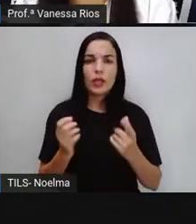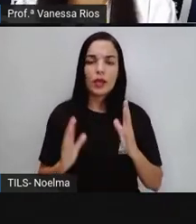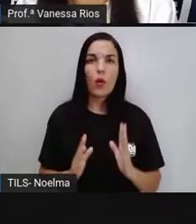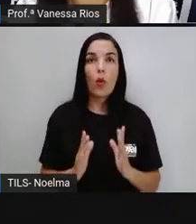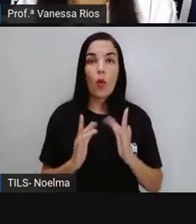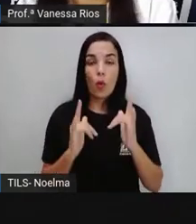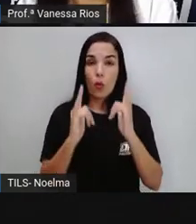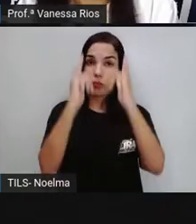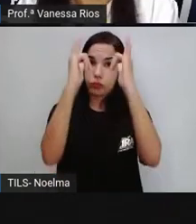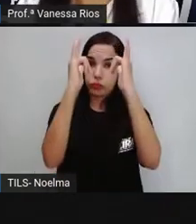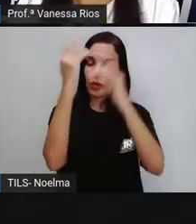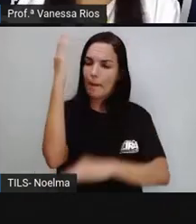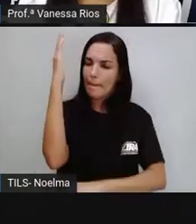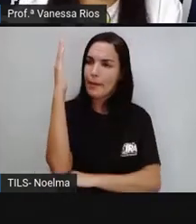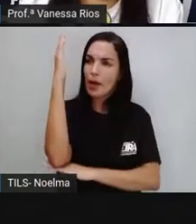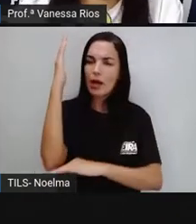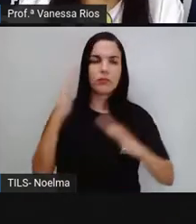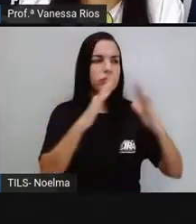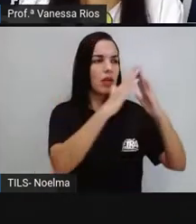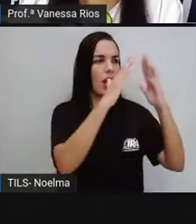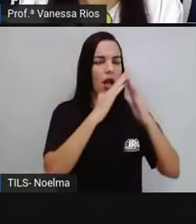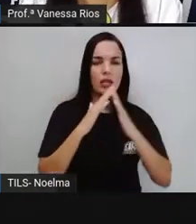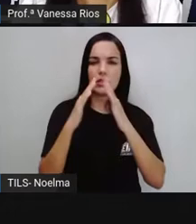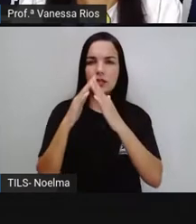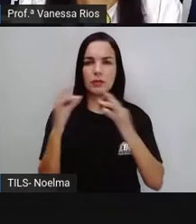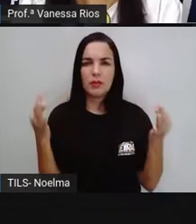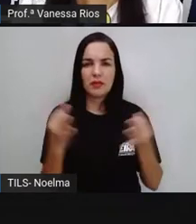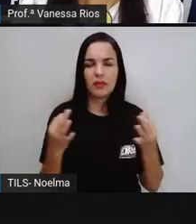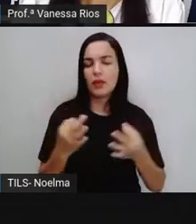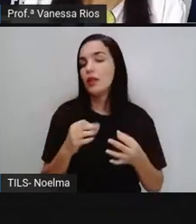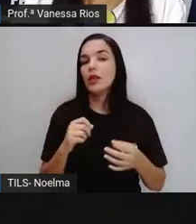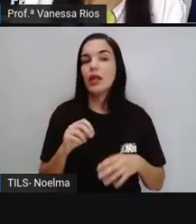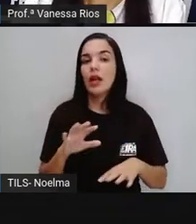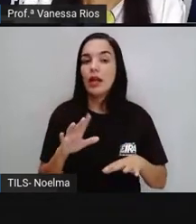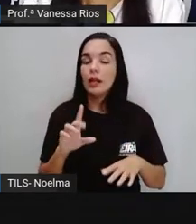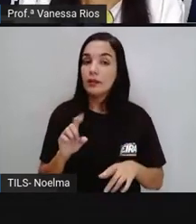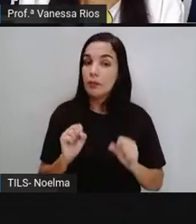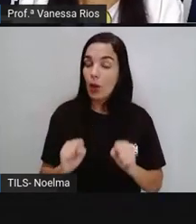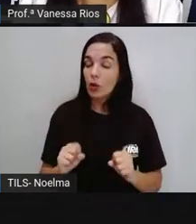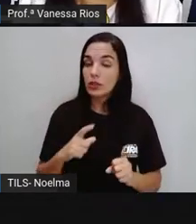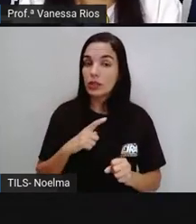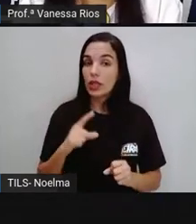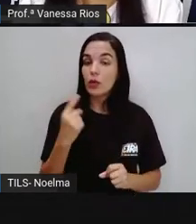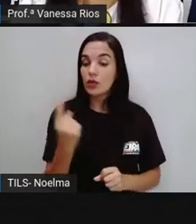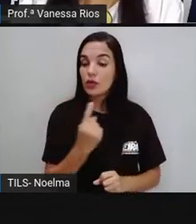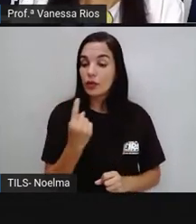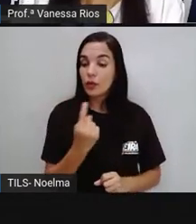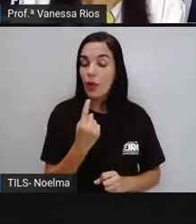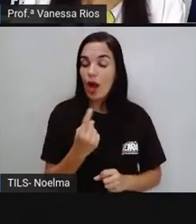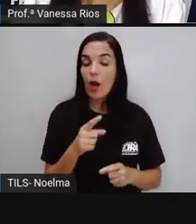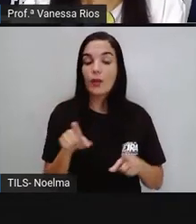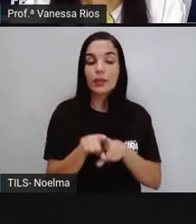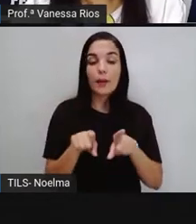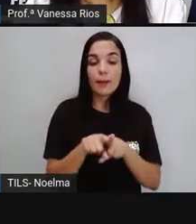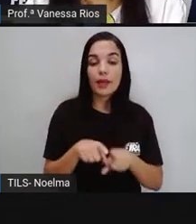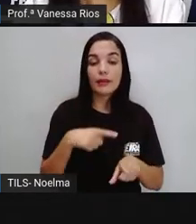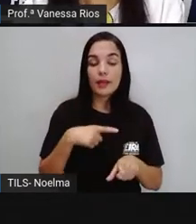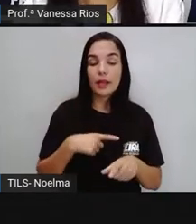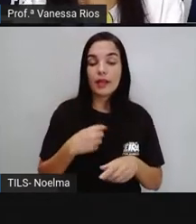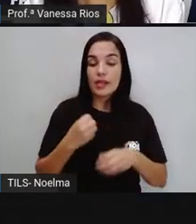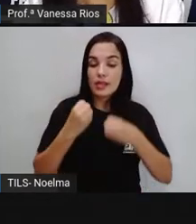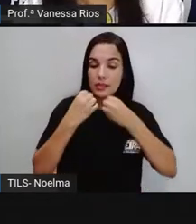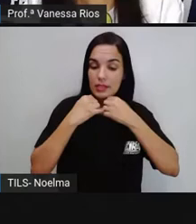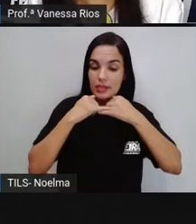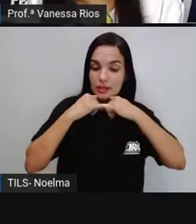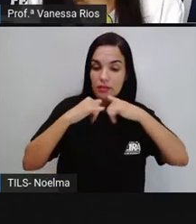de forma individual, também de forma individual, mas principalmente, né, contando a história